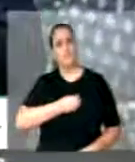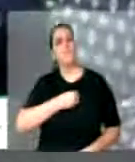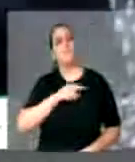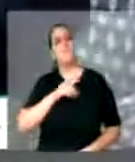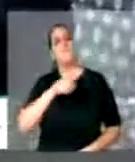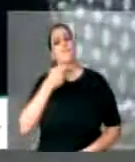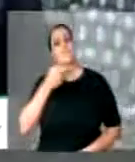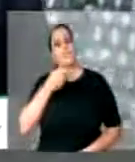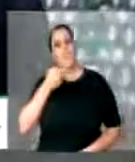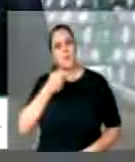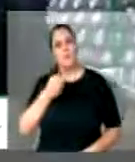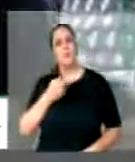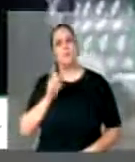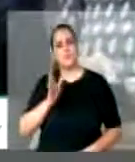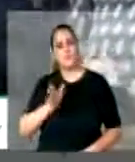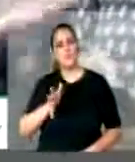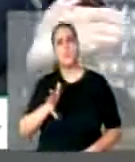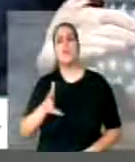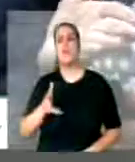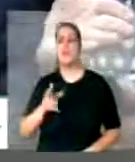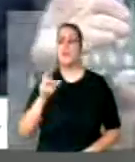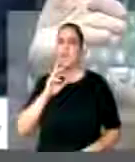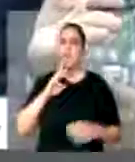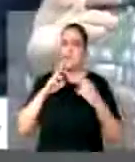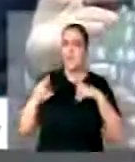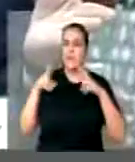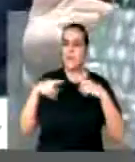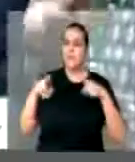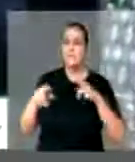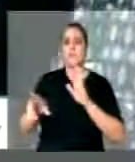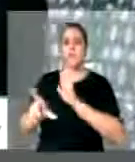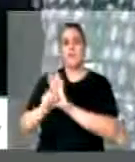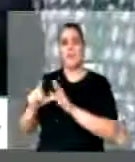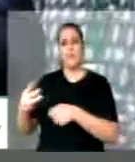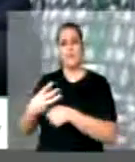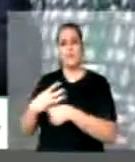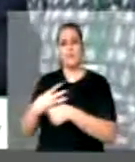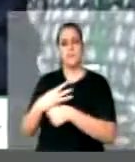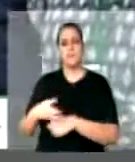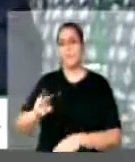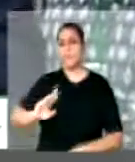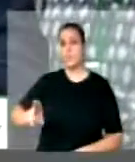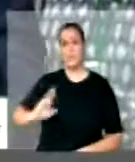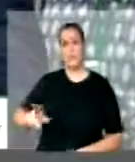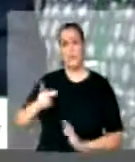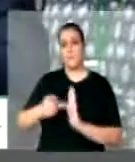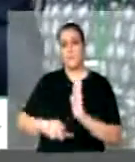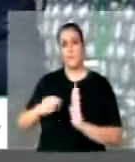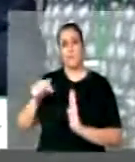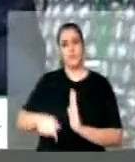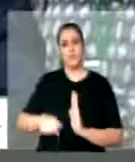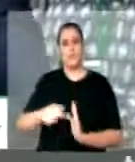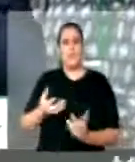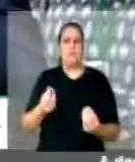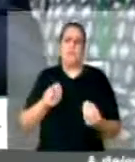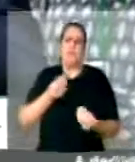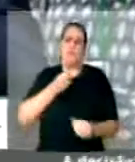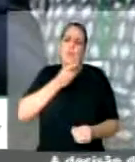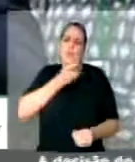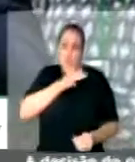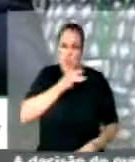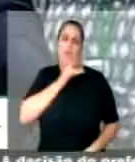para também criticar a lei das terceirizações, que nem é o projeto que nós aprovamos aqui, muito ruim, é